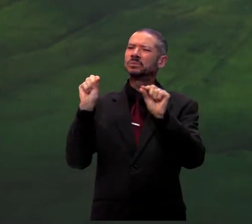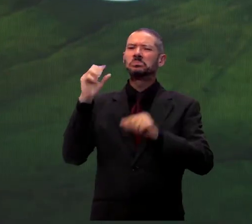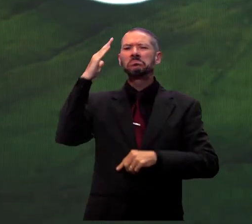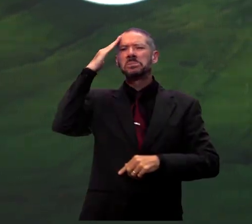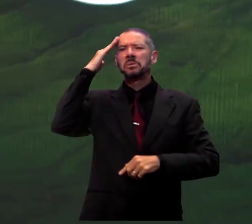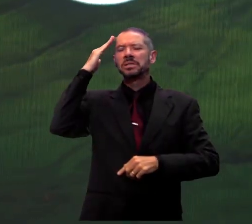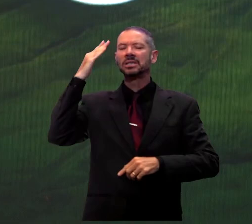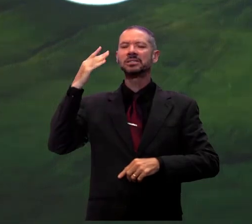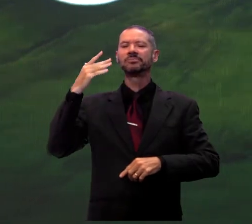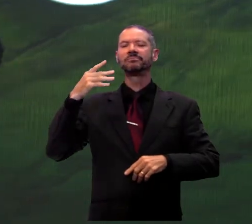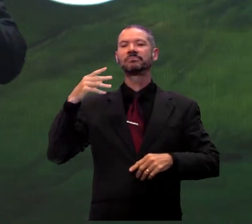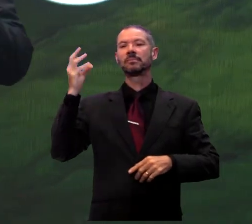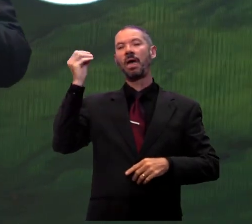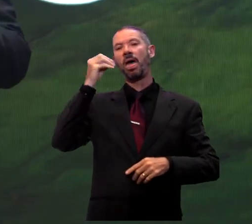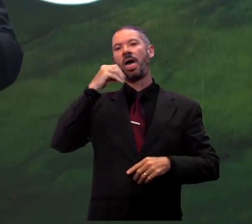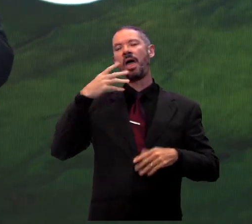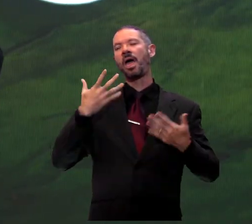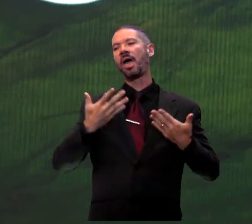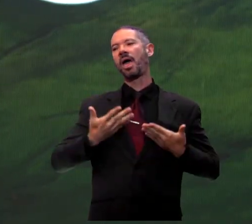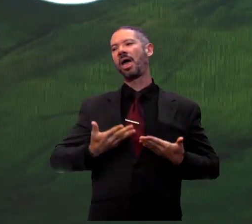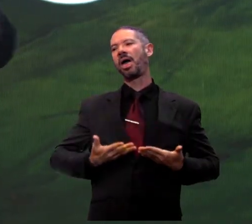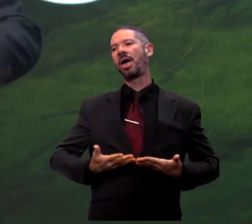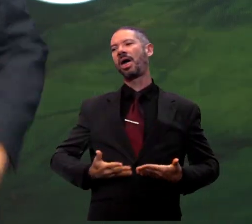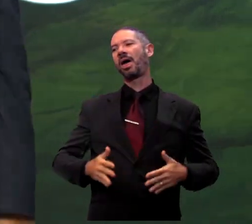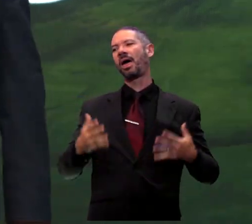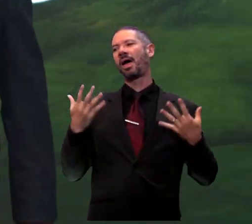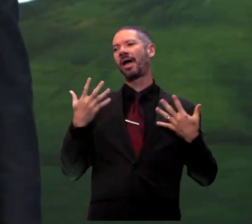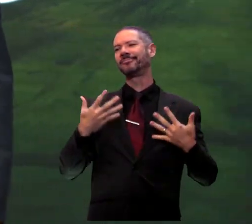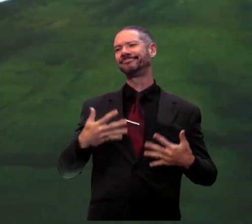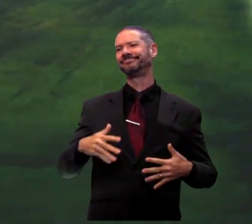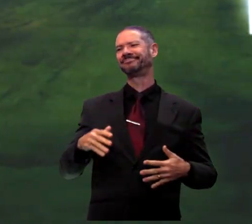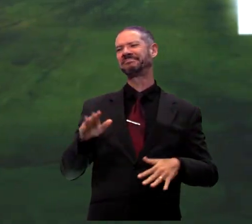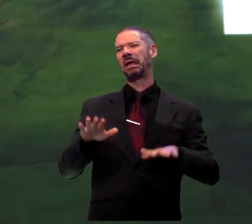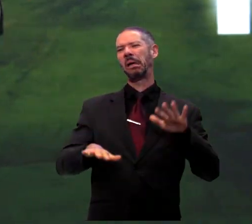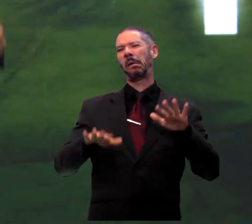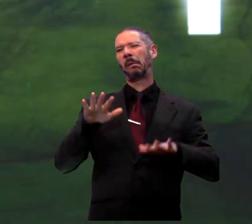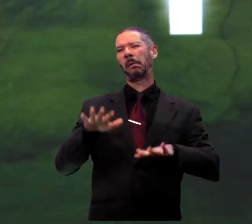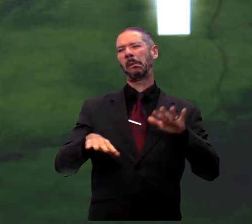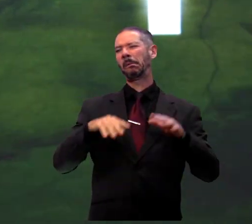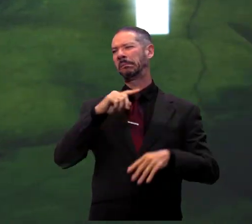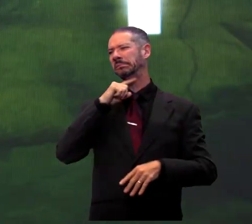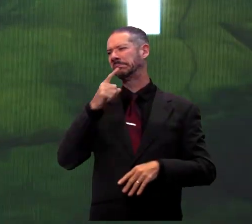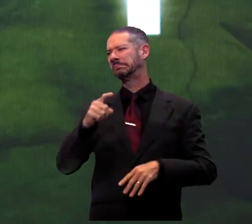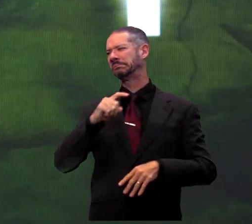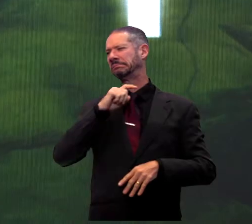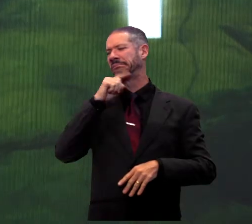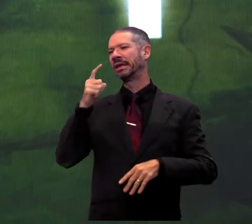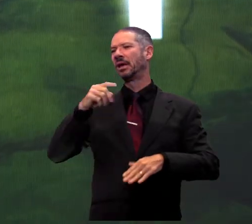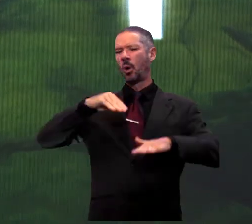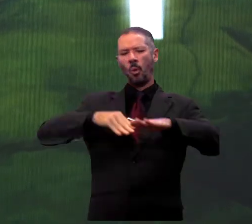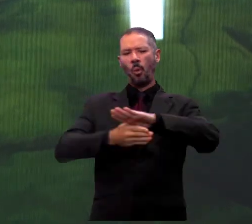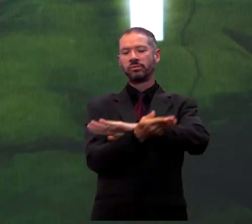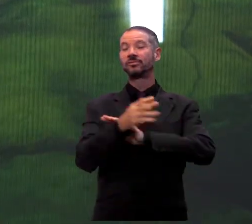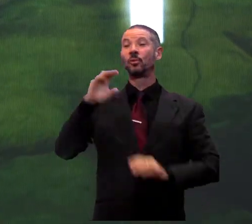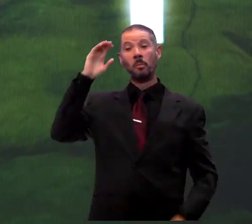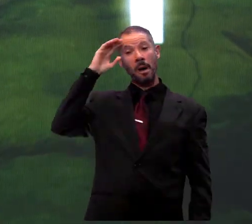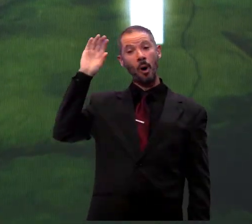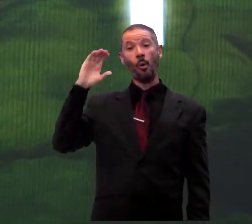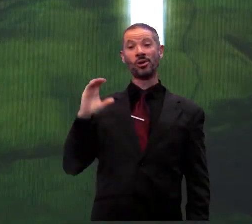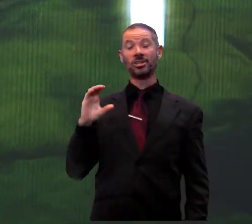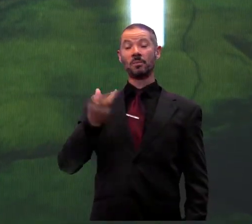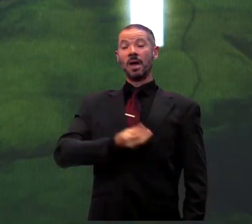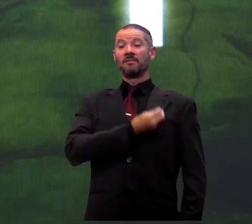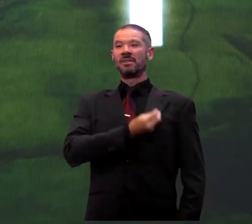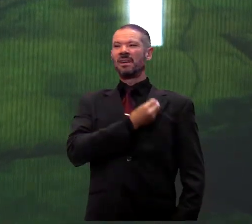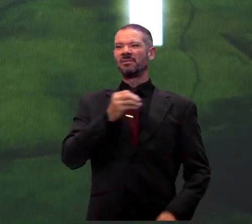se acomoda e a gente começa a viver no mais ou menos. Como a gente costuma dizer aqui em Curitiba,